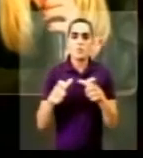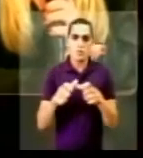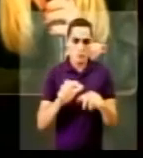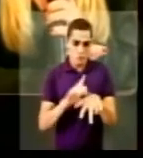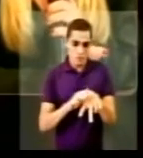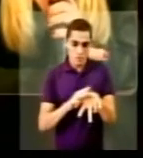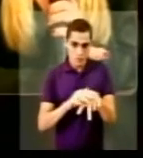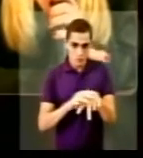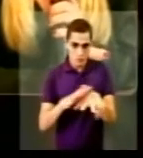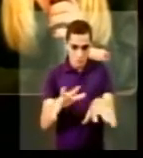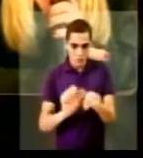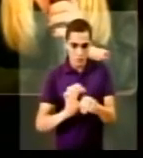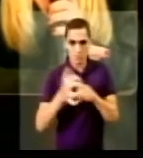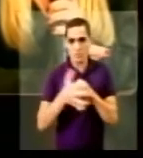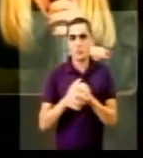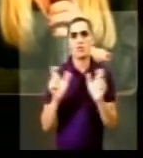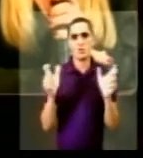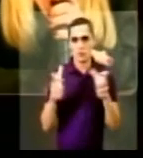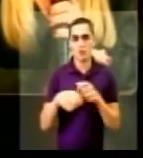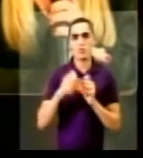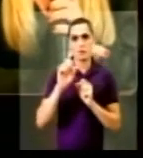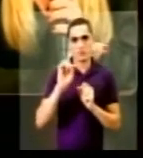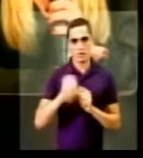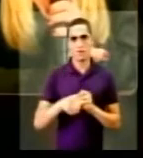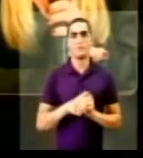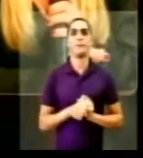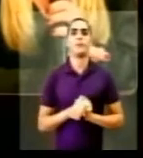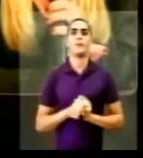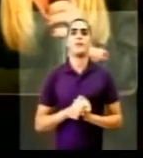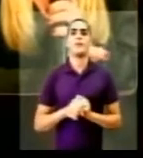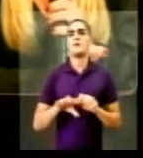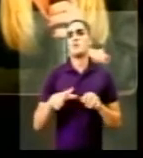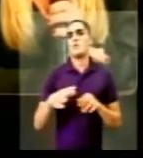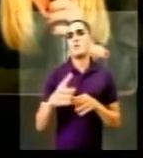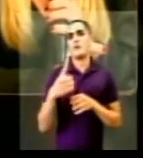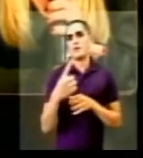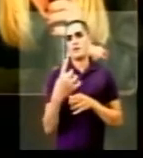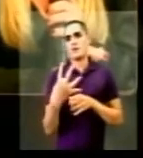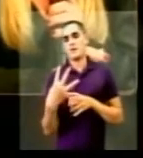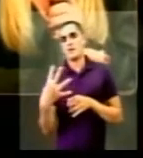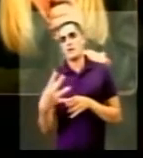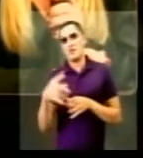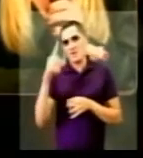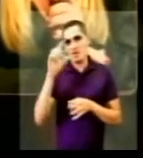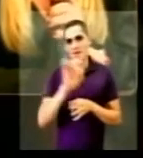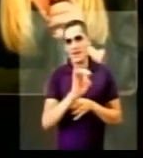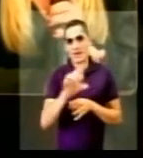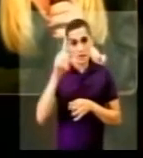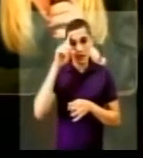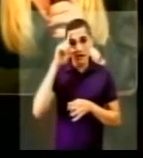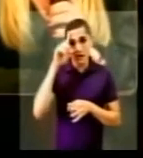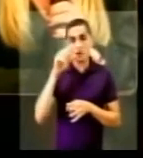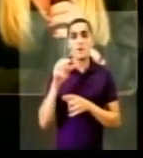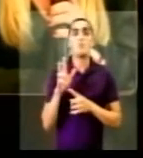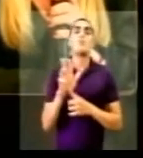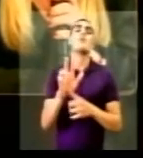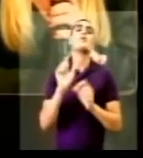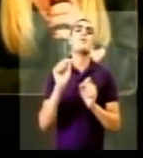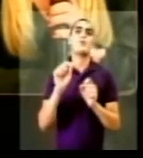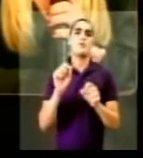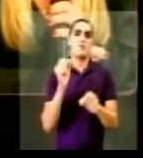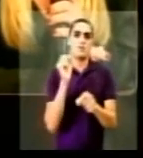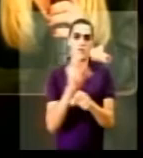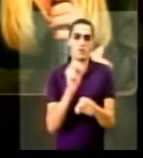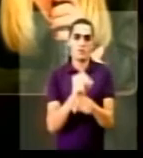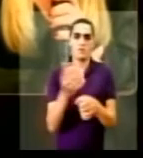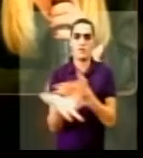entanto, 144 casos por dia refere o quê? Que nós estamos com circulação do vírus e todas as medidas devem ser